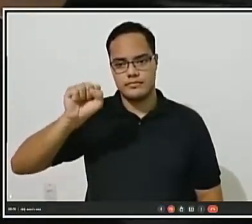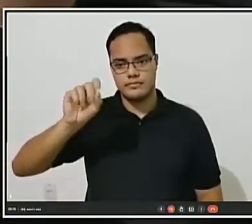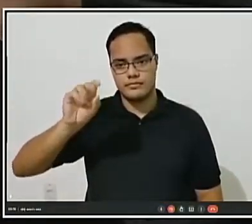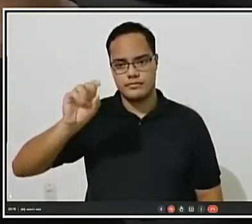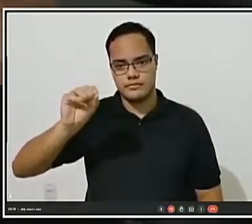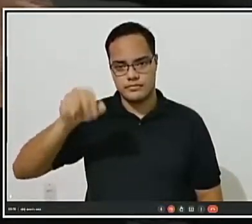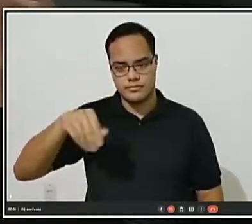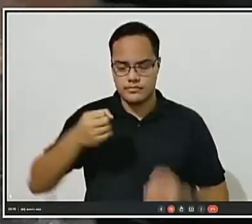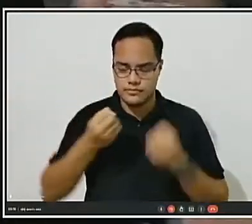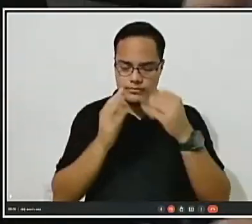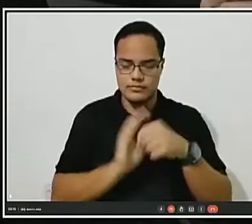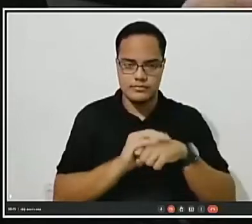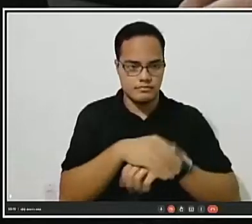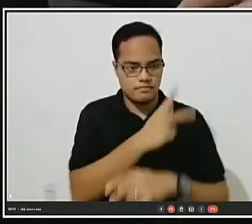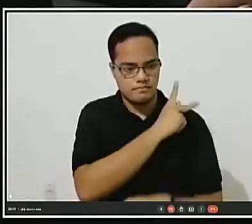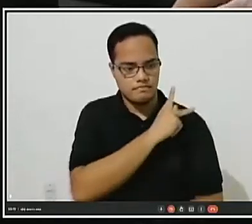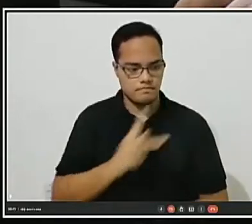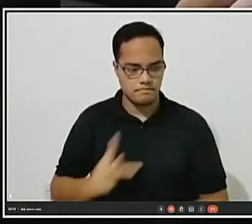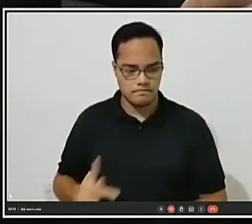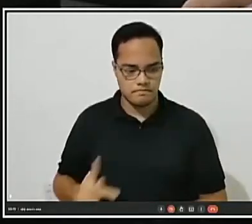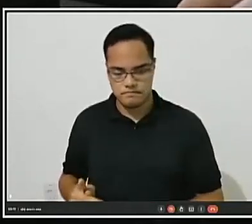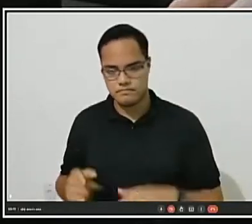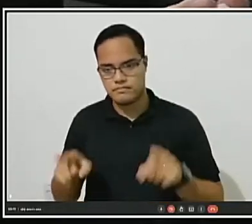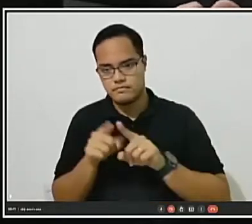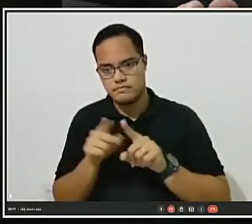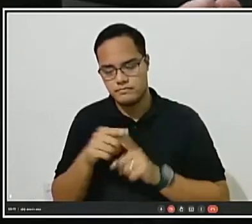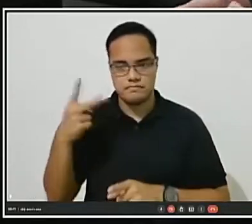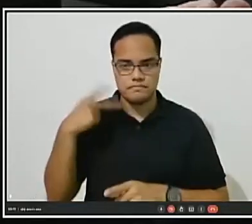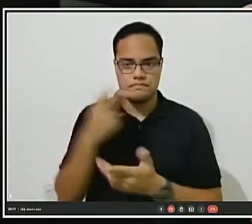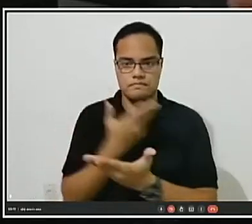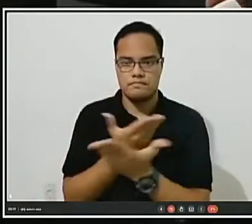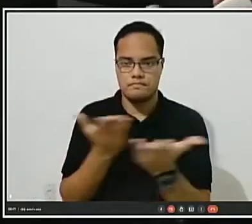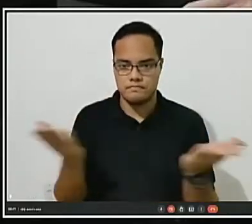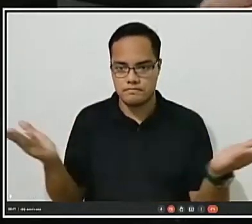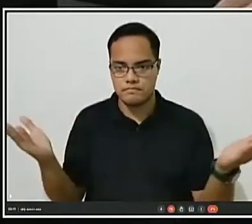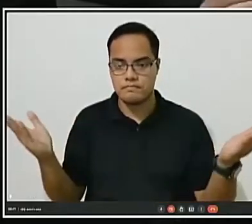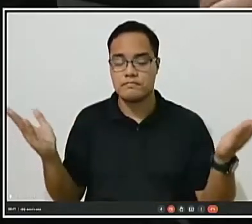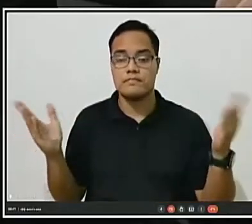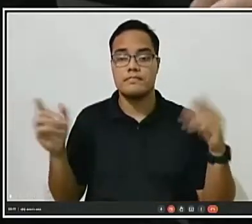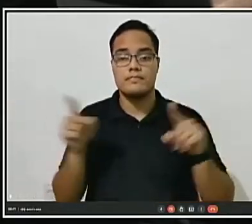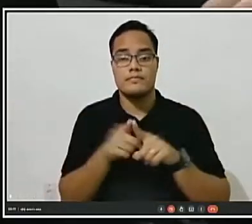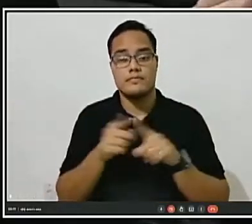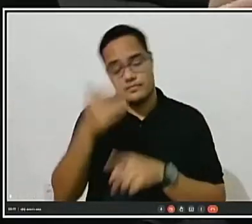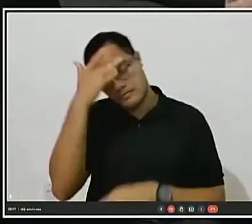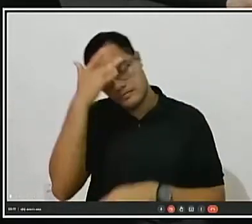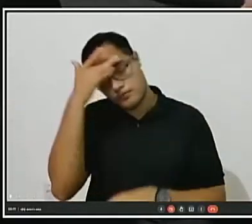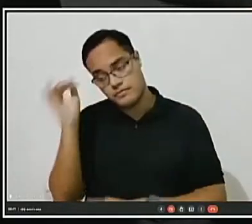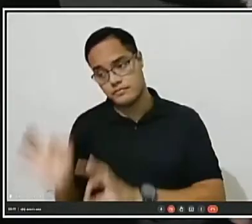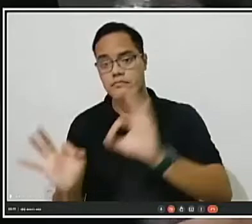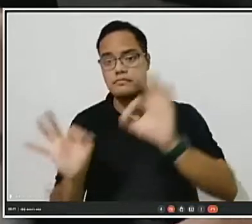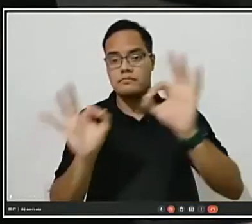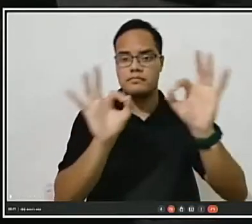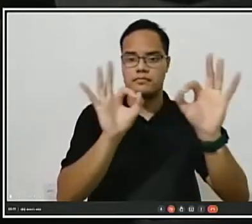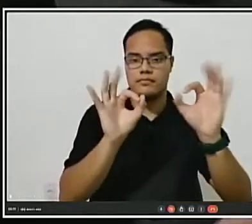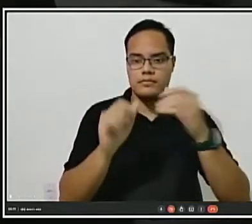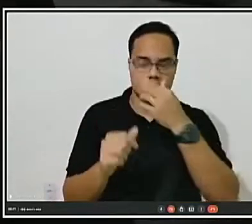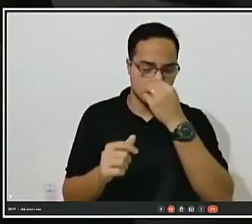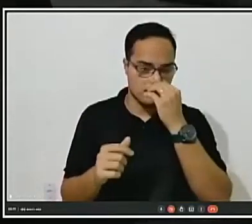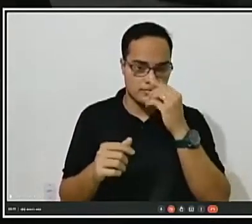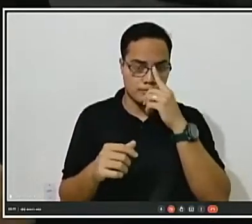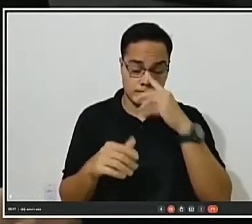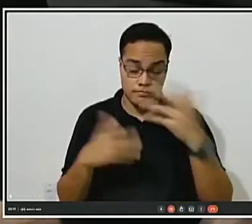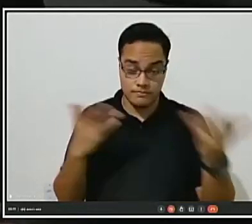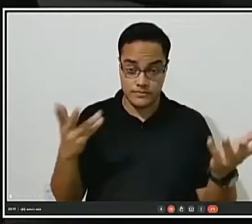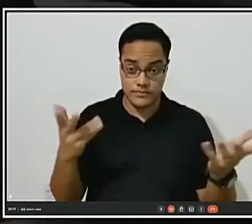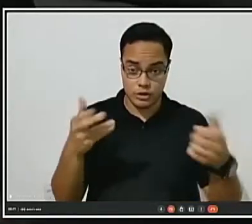demais vereadores. Boa noite a todos que nos acompanham. Então, assim, só para deixar registrado aqui nessa palavra, a